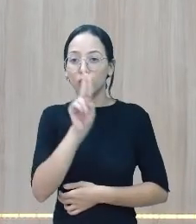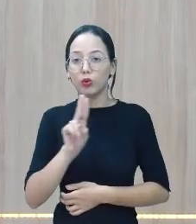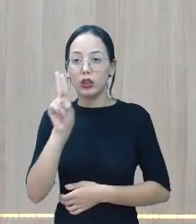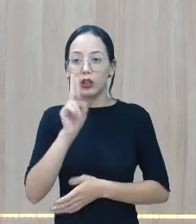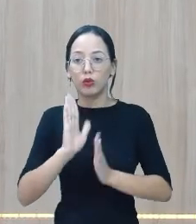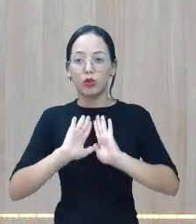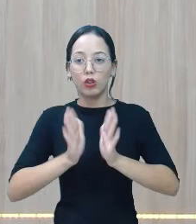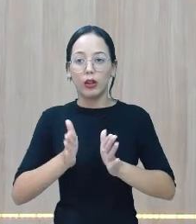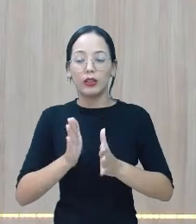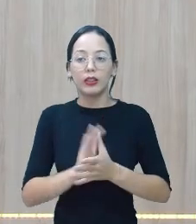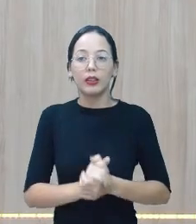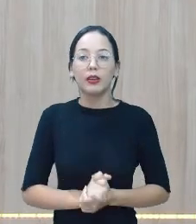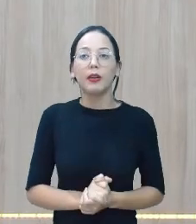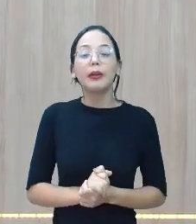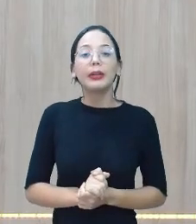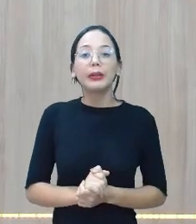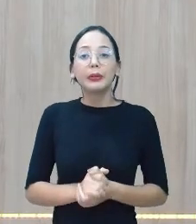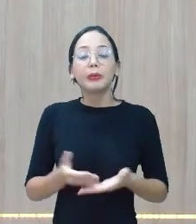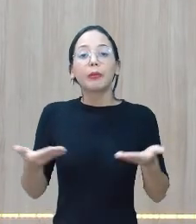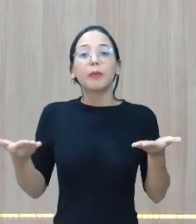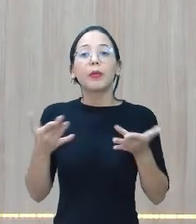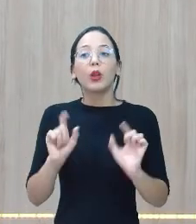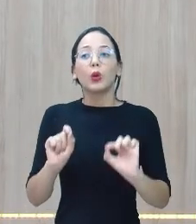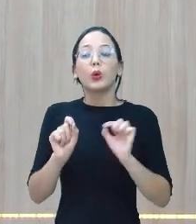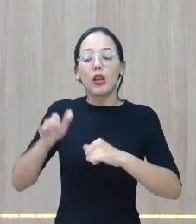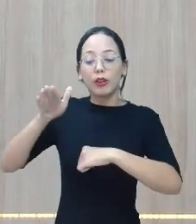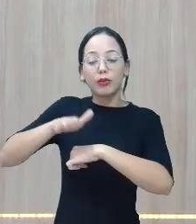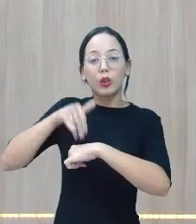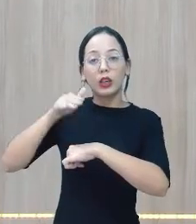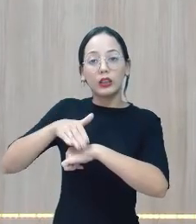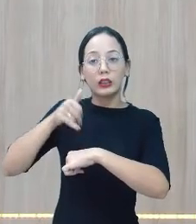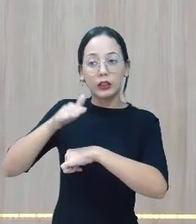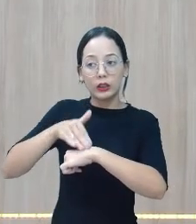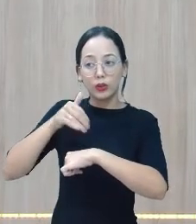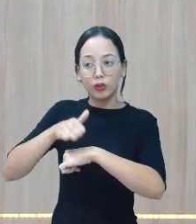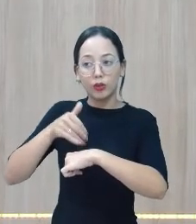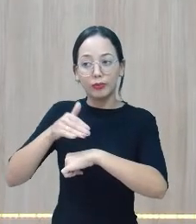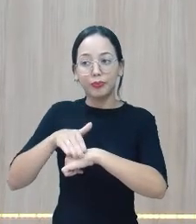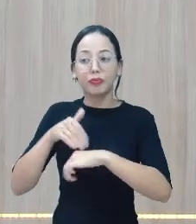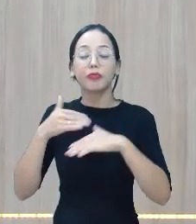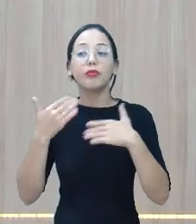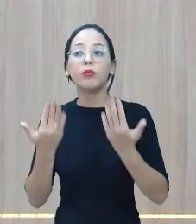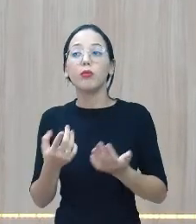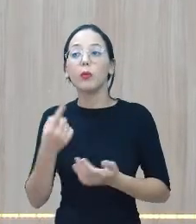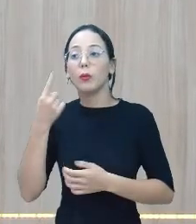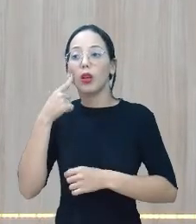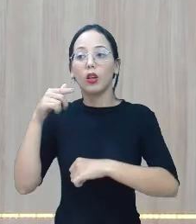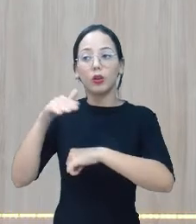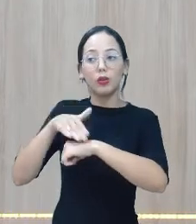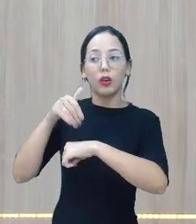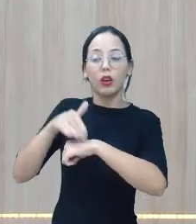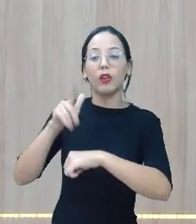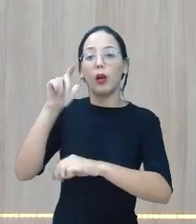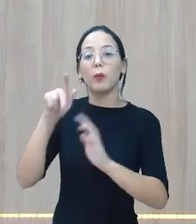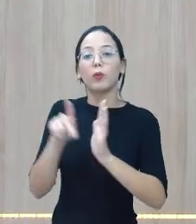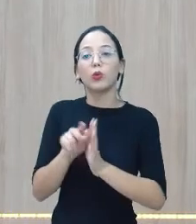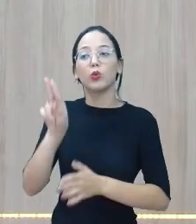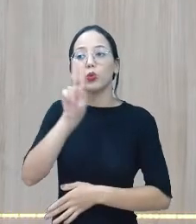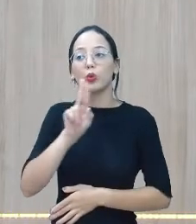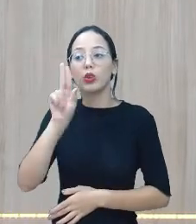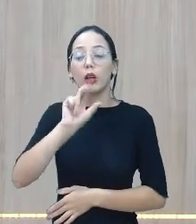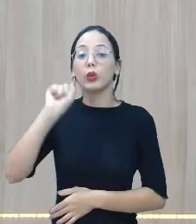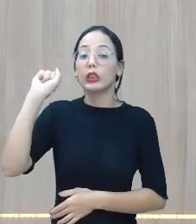minha gente? Então, nós temos aqui agora o vocativo, não é? Então, no vocativo é usado, sim,